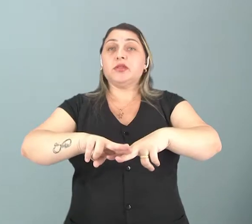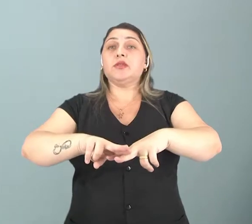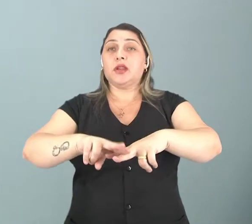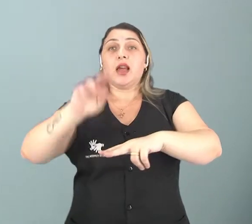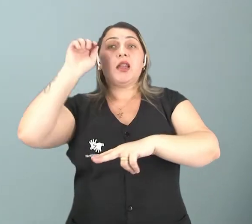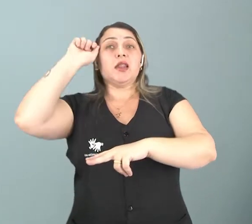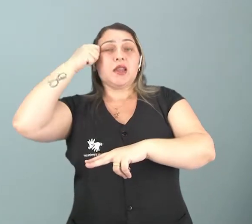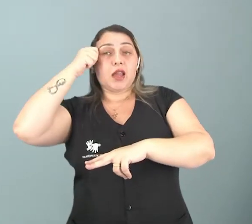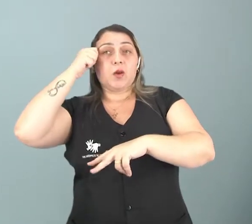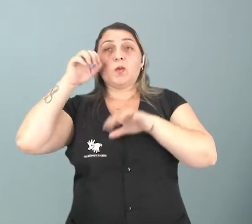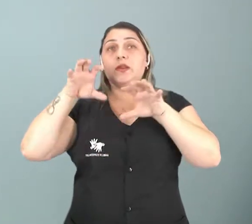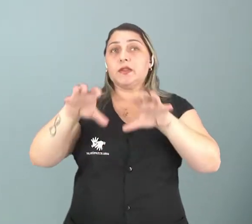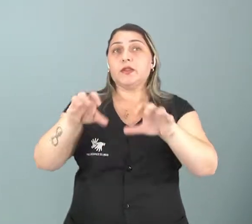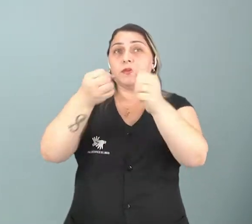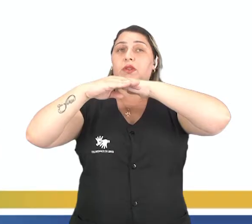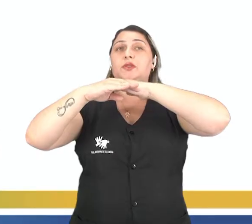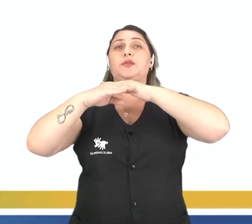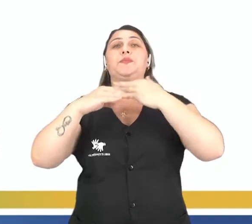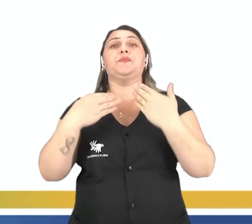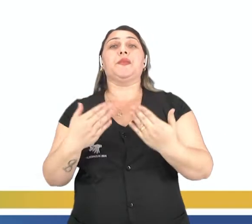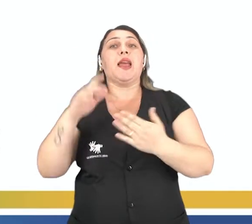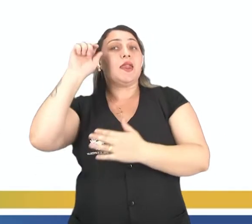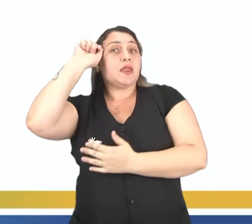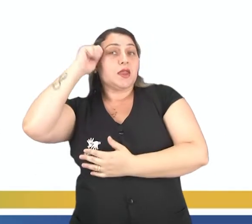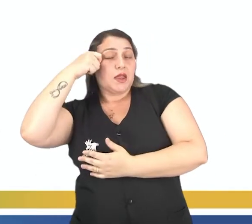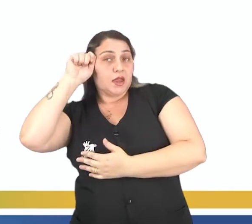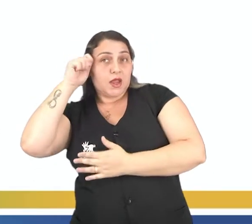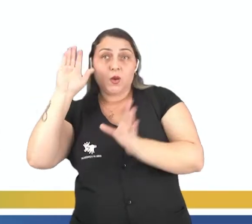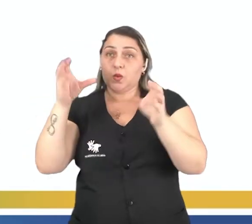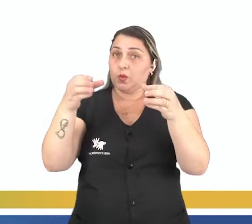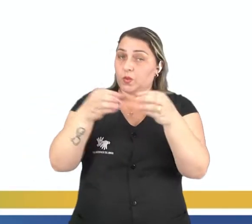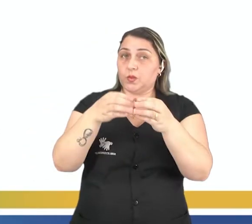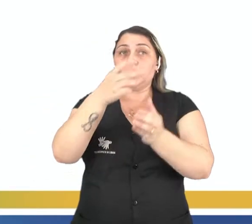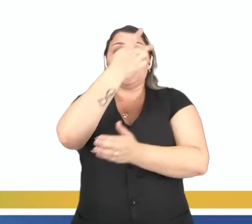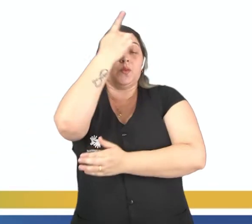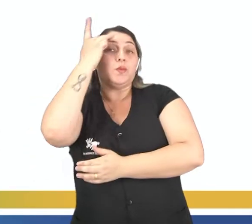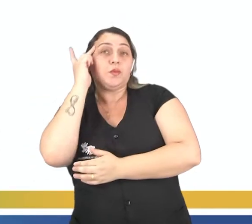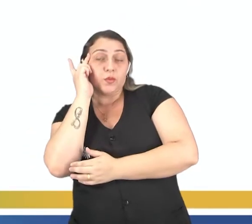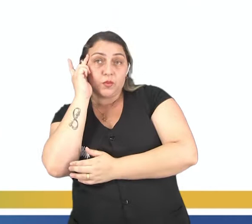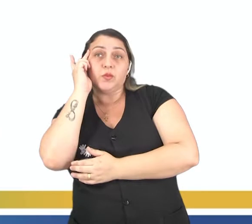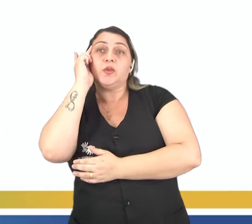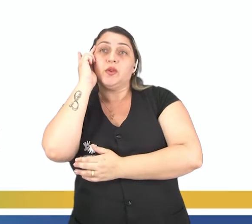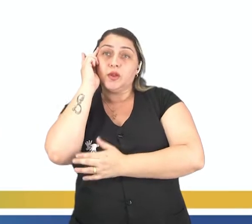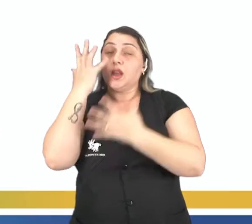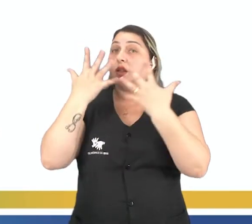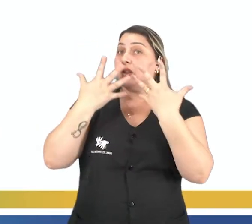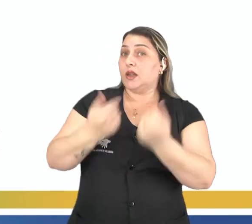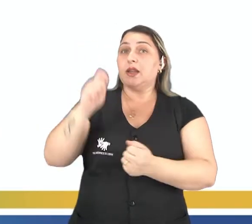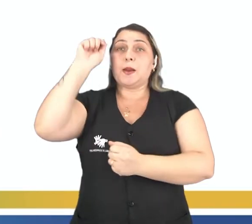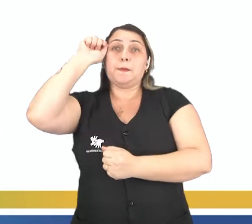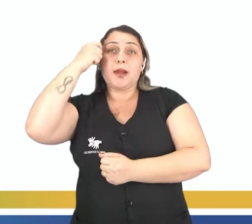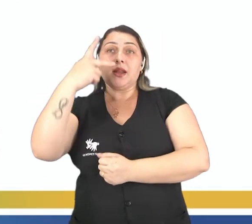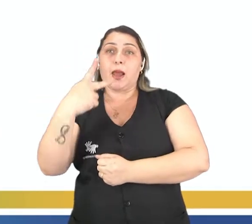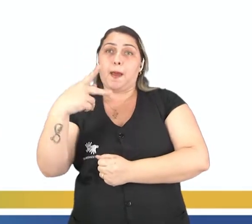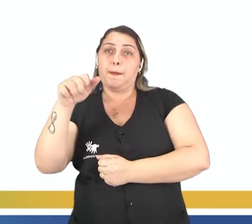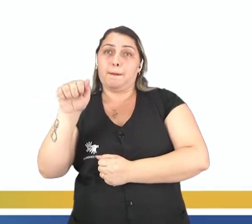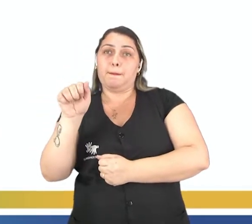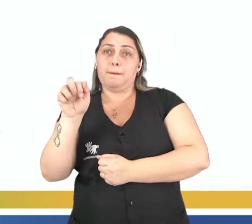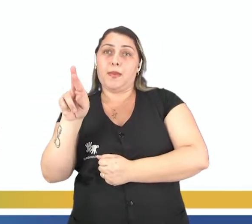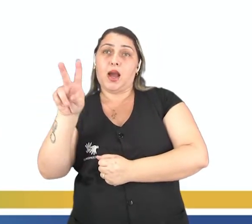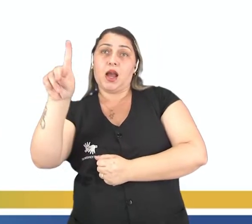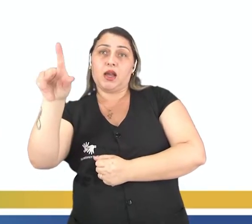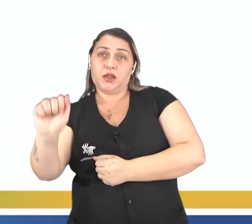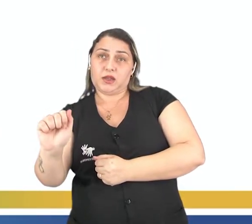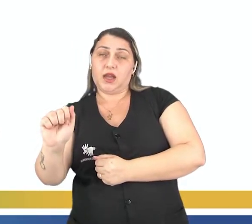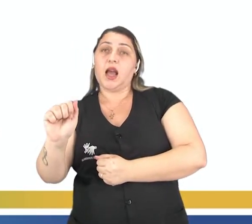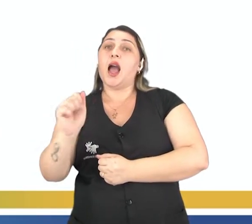negro da seguinte forma. Negro é o conjunto de pessoas que se autodeclaram pretas e pardas conforme o